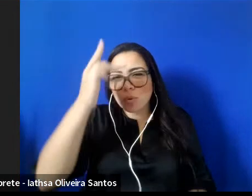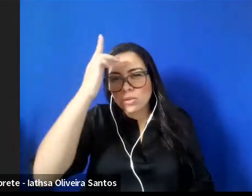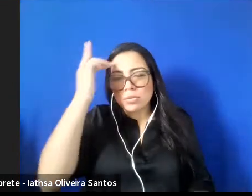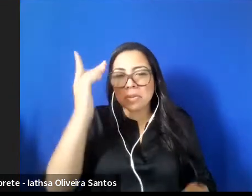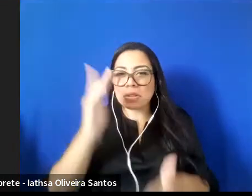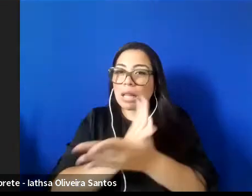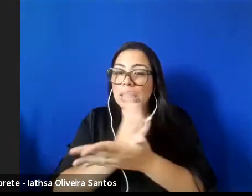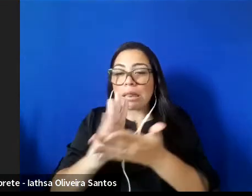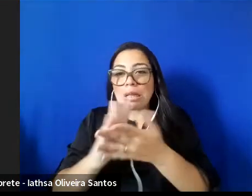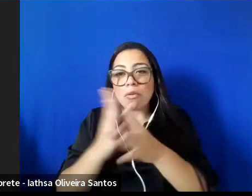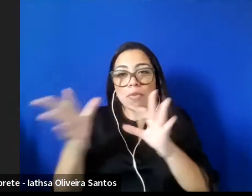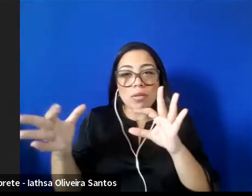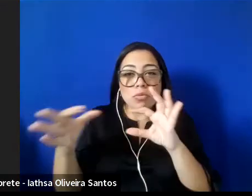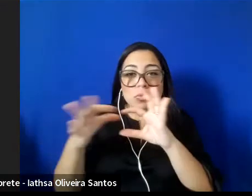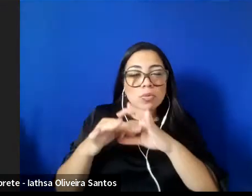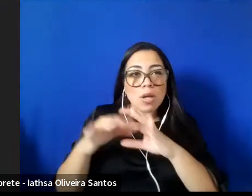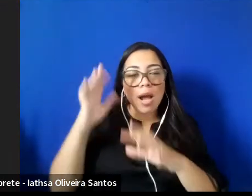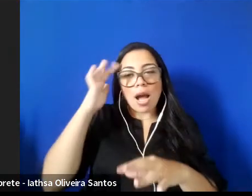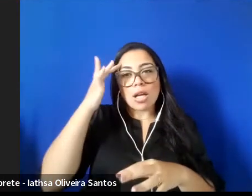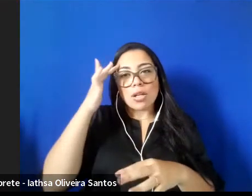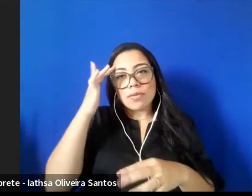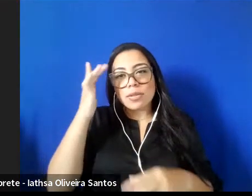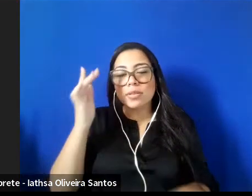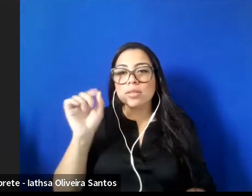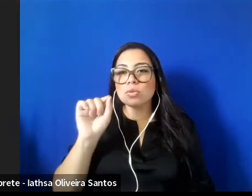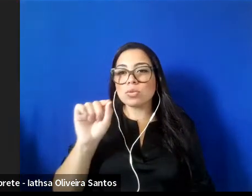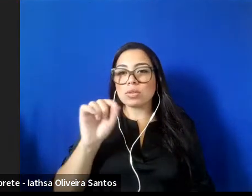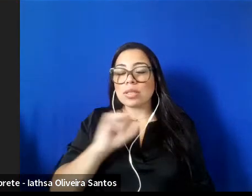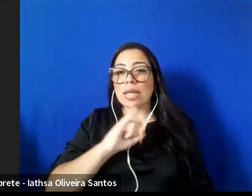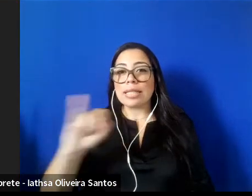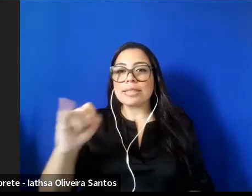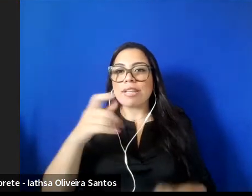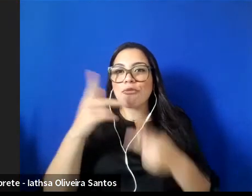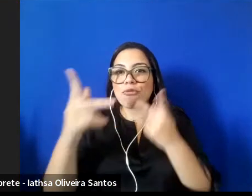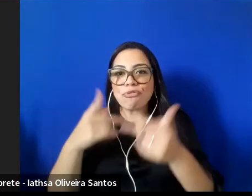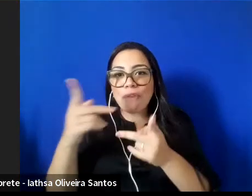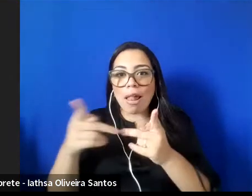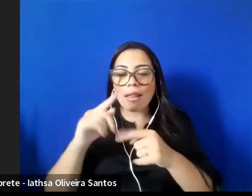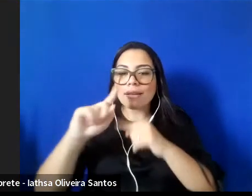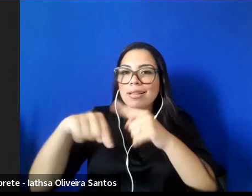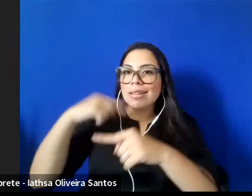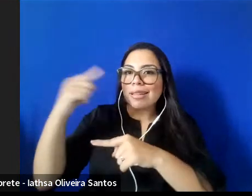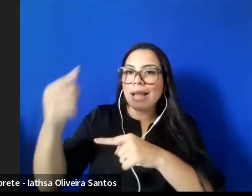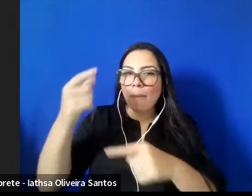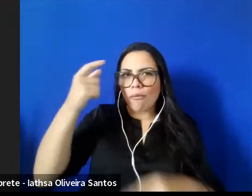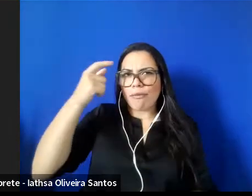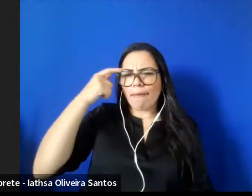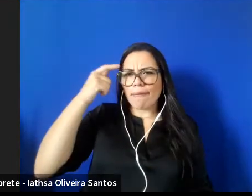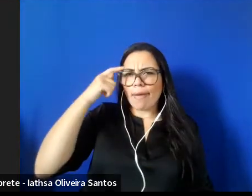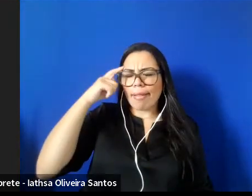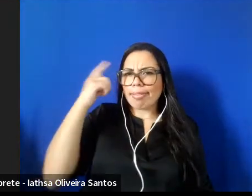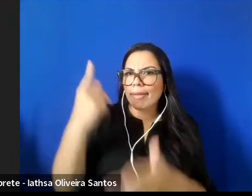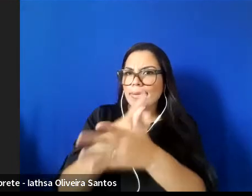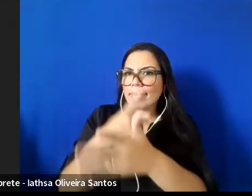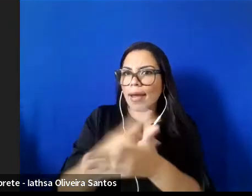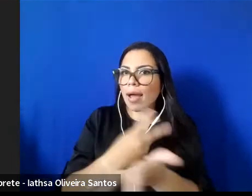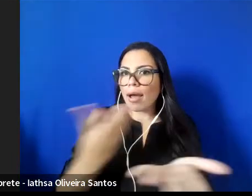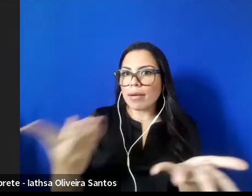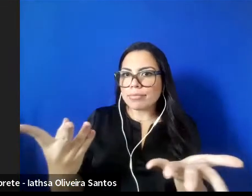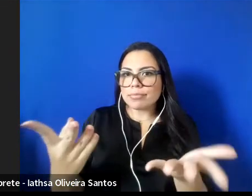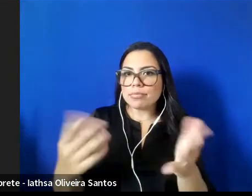vínculo, talvez pensem que hajam, se eu colocar isso, vai ser interpretado de tal maneira,